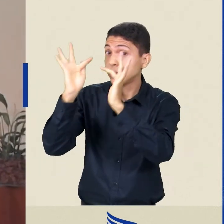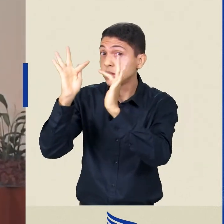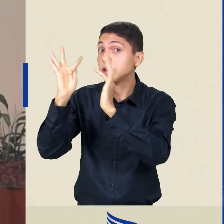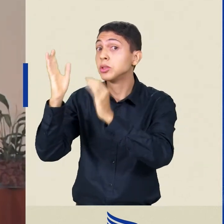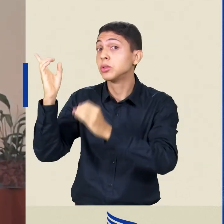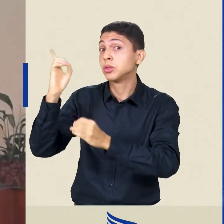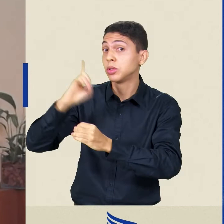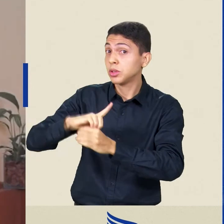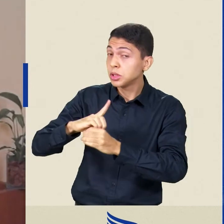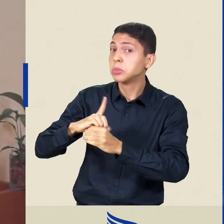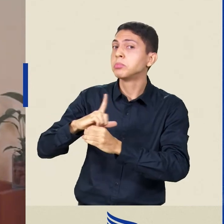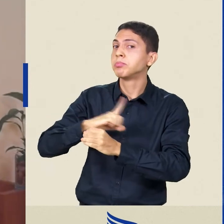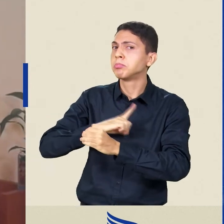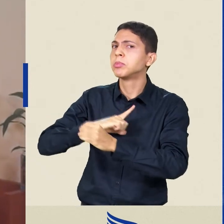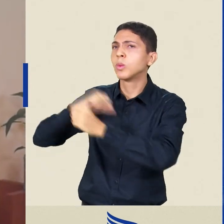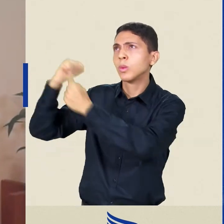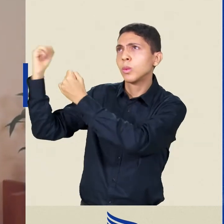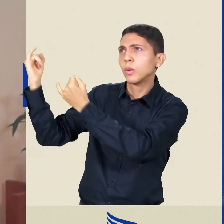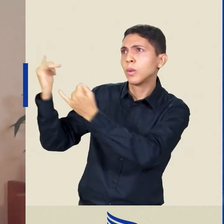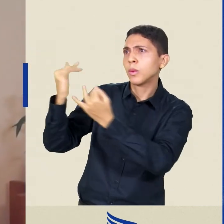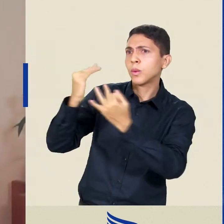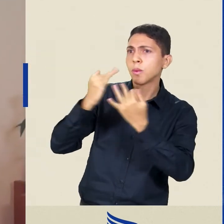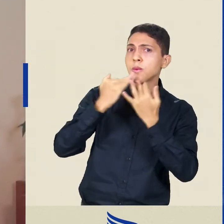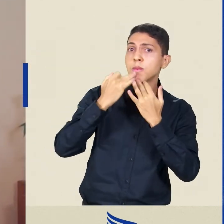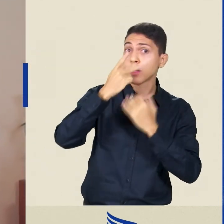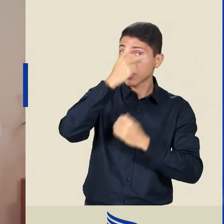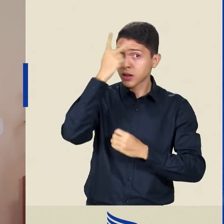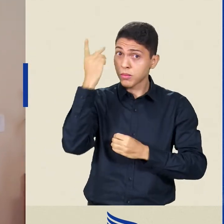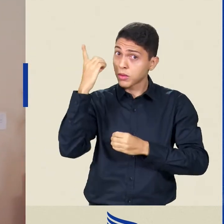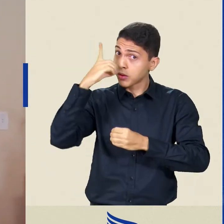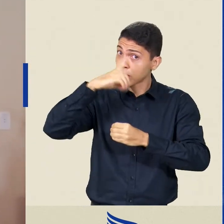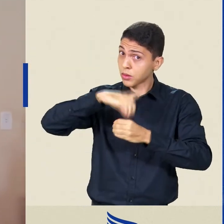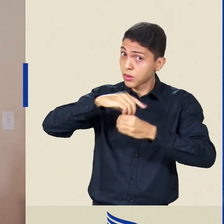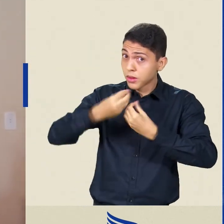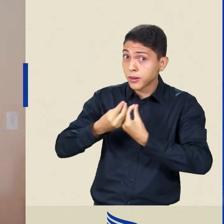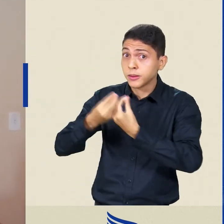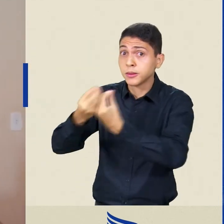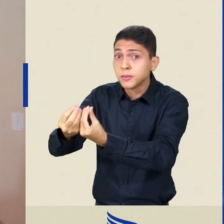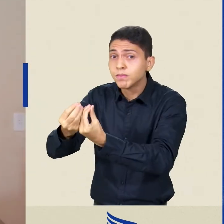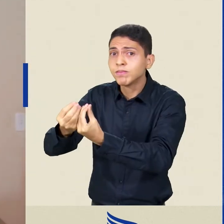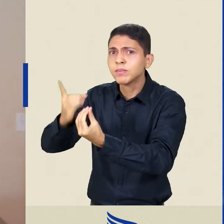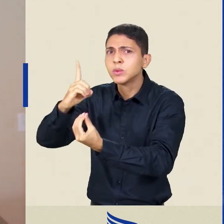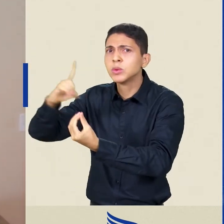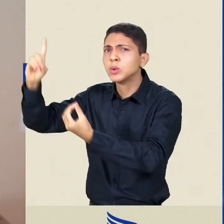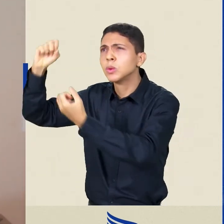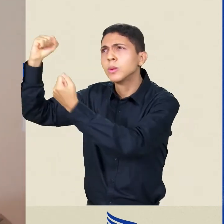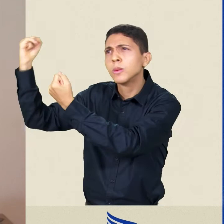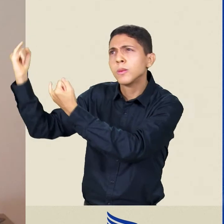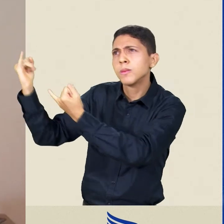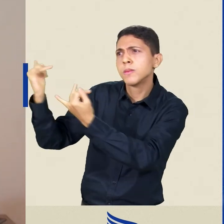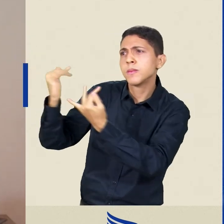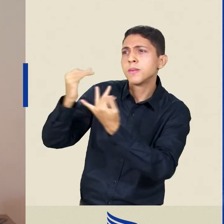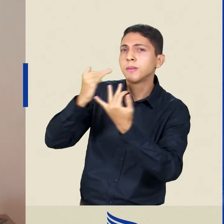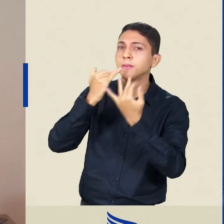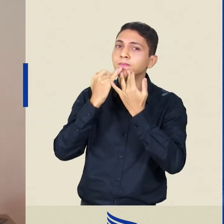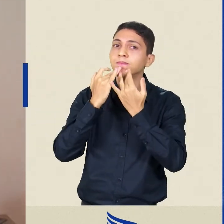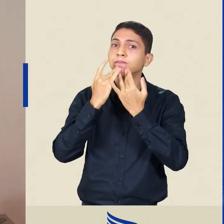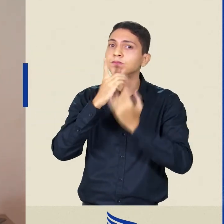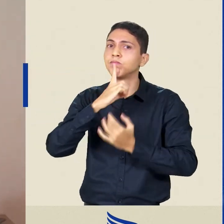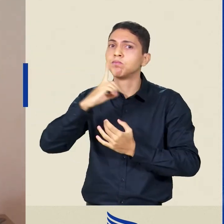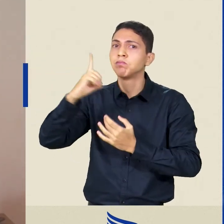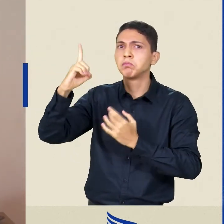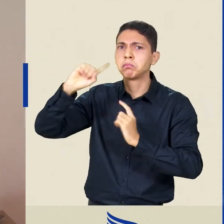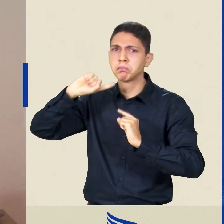O dizimista é uma pessoa abençoada. Deus desafiou o povo de Israel. Ele disse: